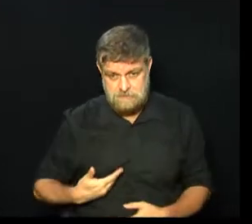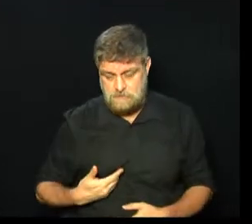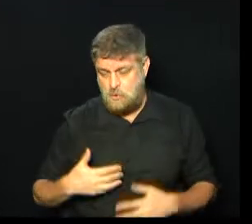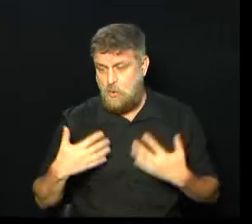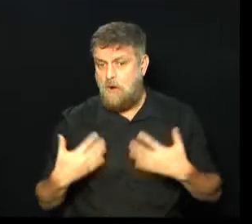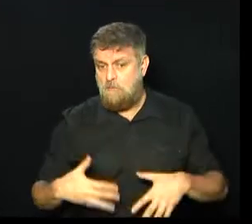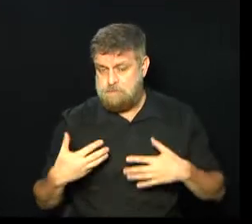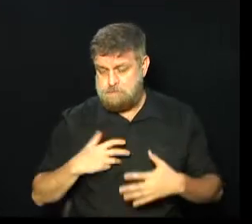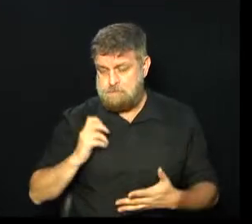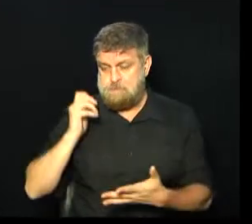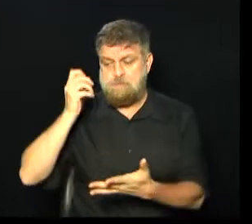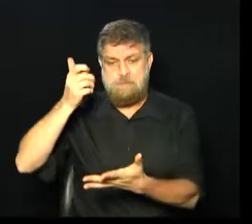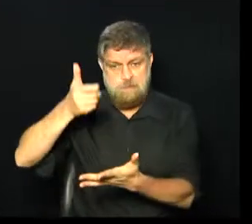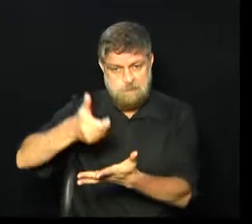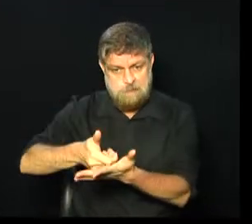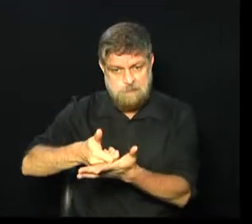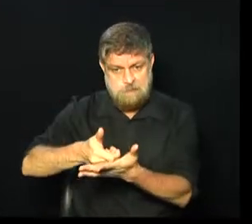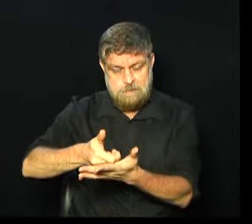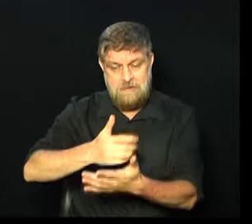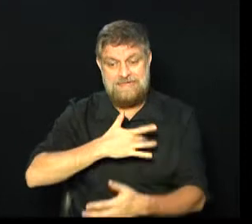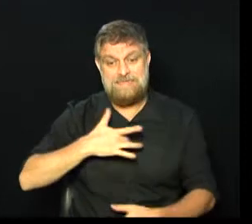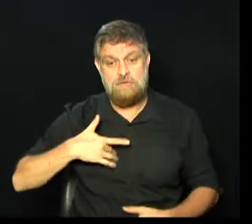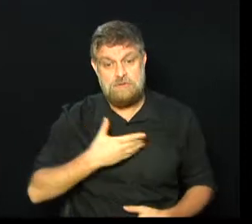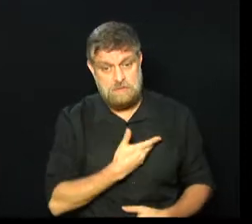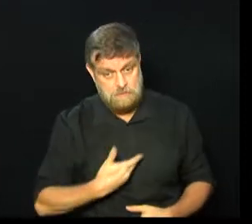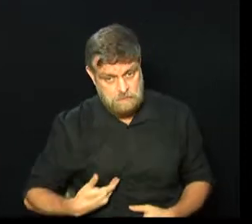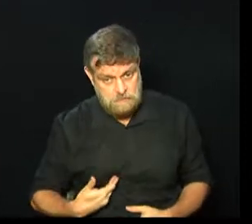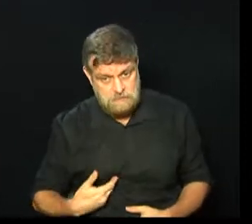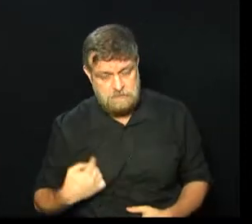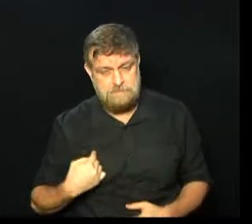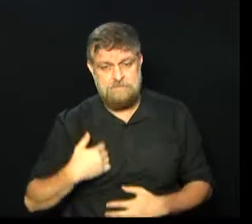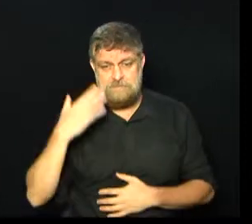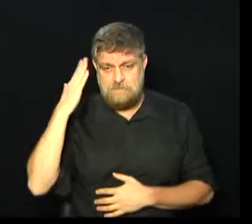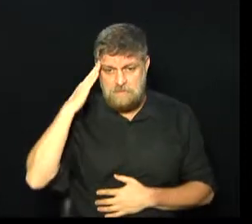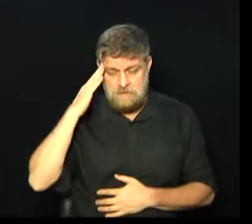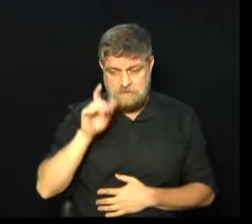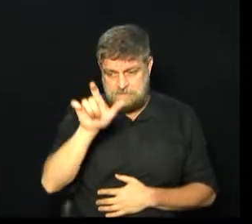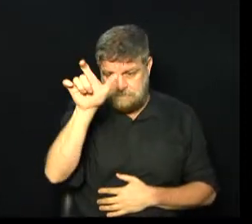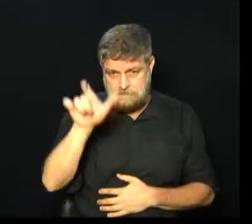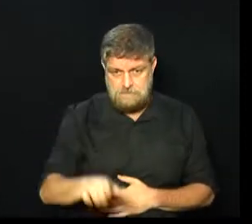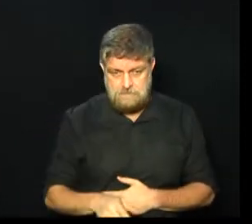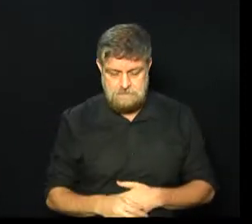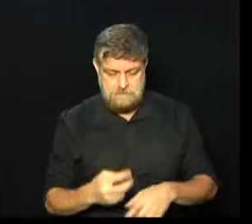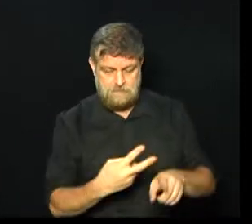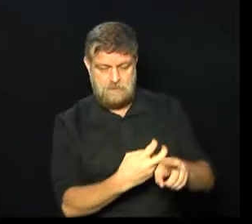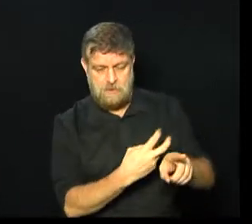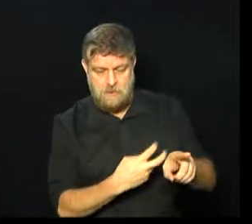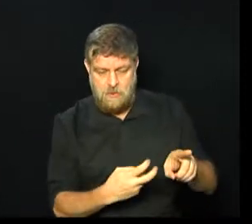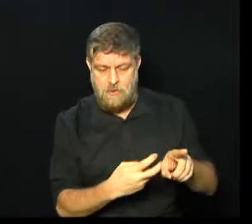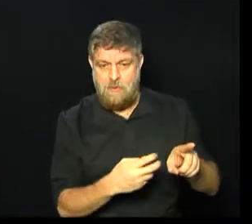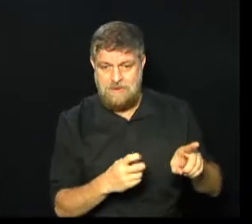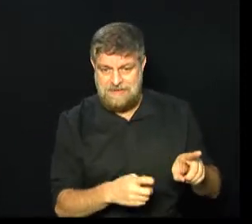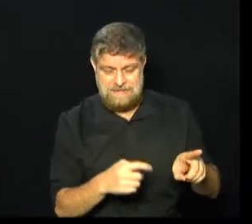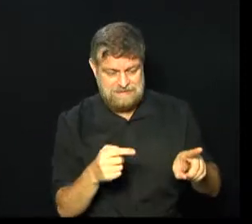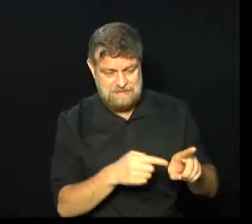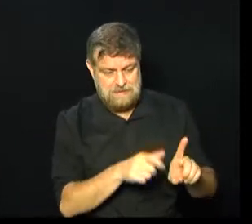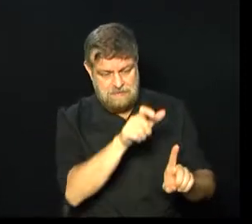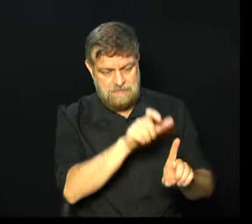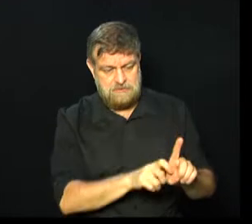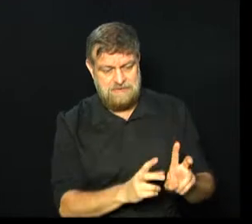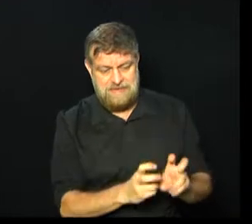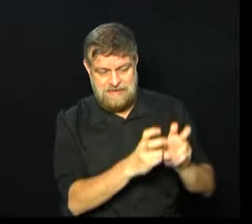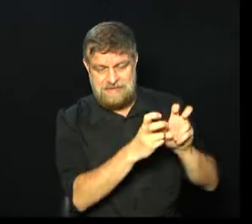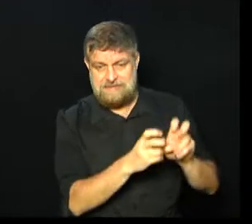grande, e a gente sabe que o paciente com câncer localizado, além de